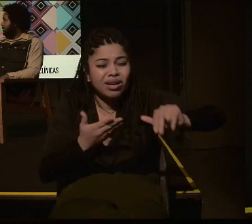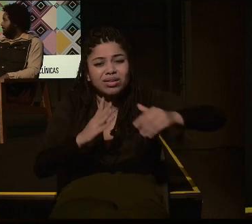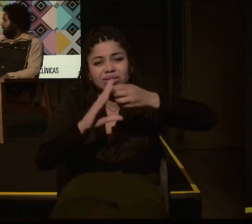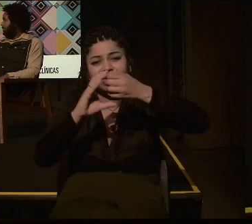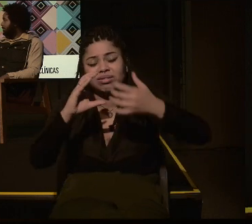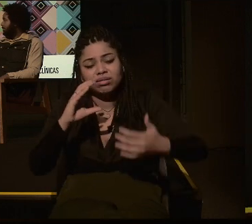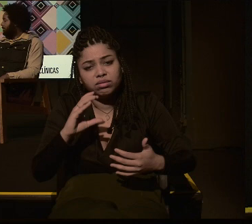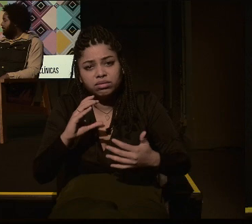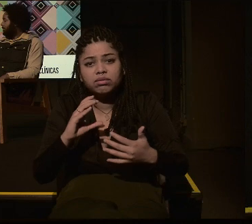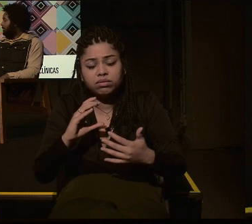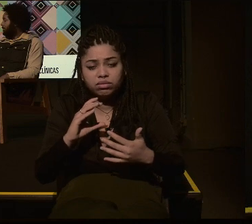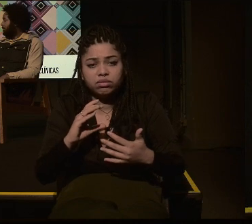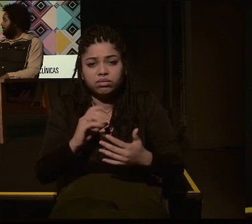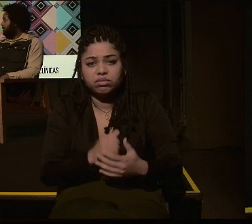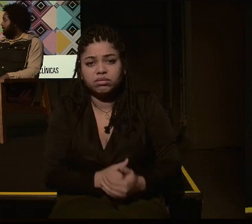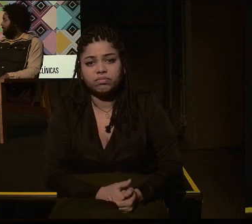aspectos